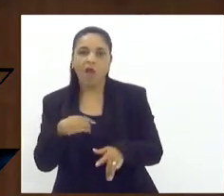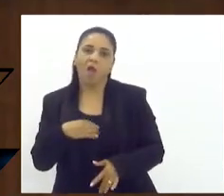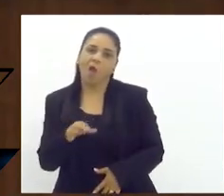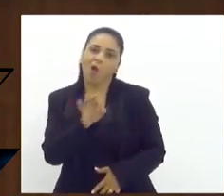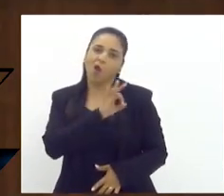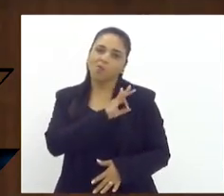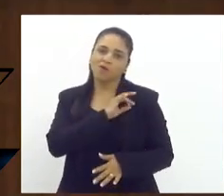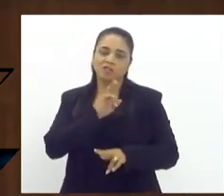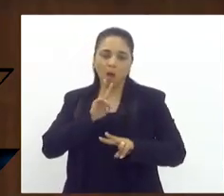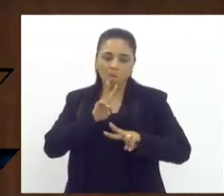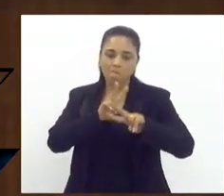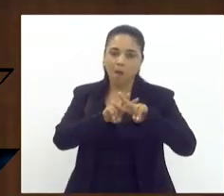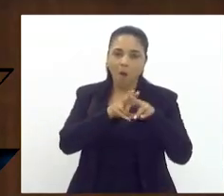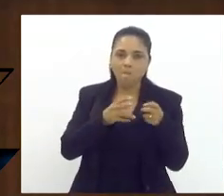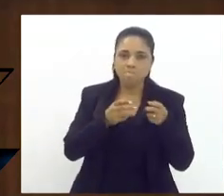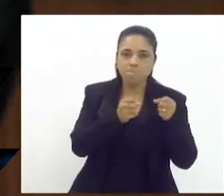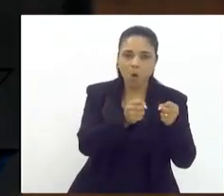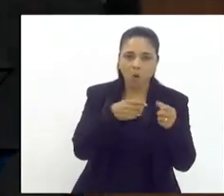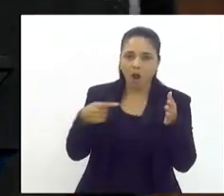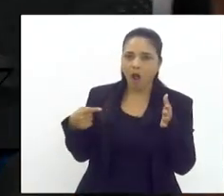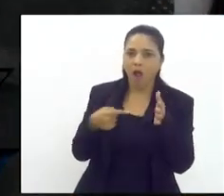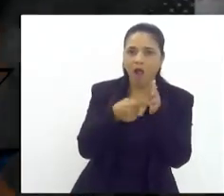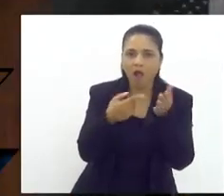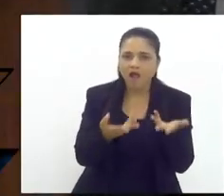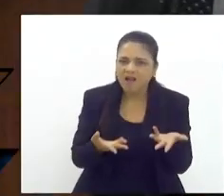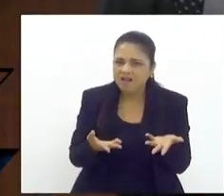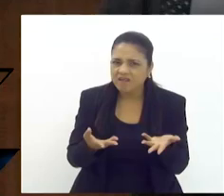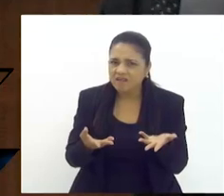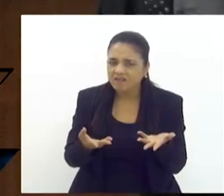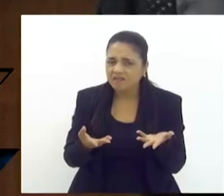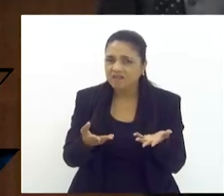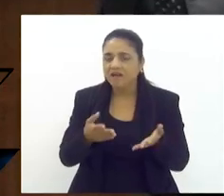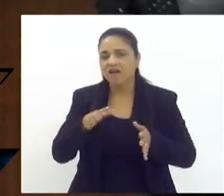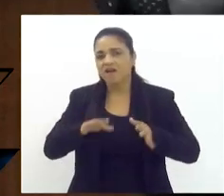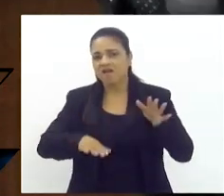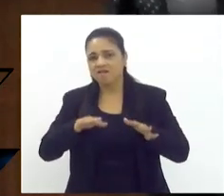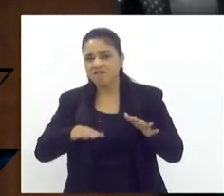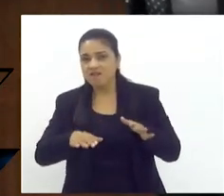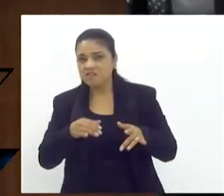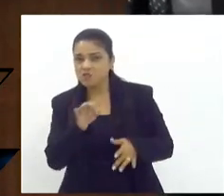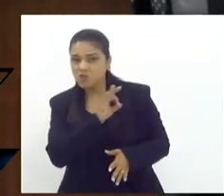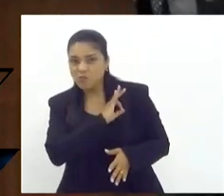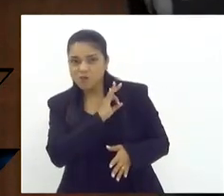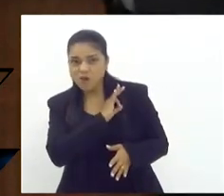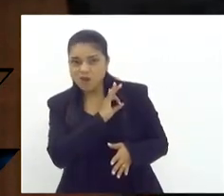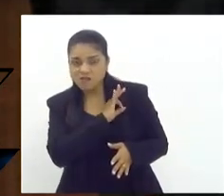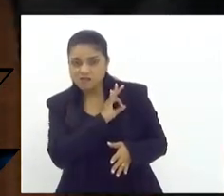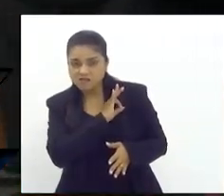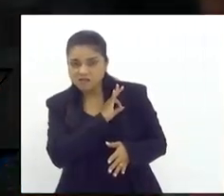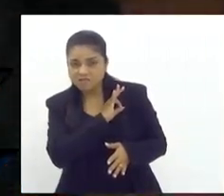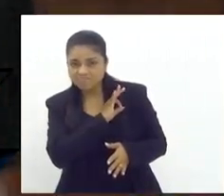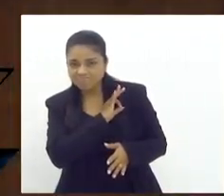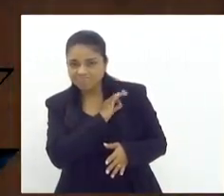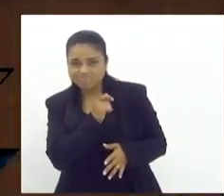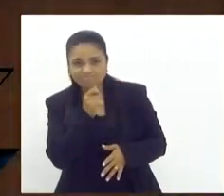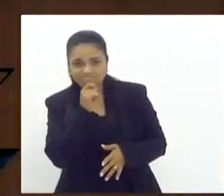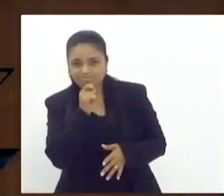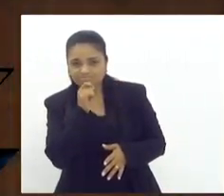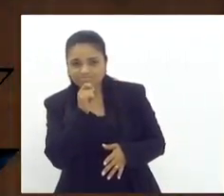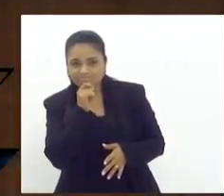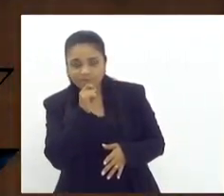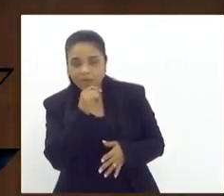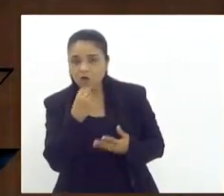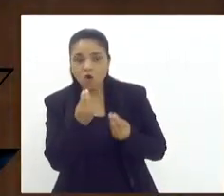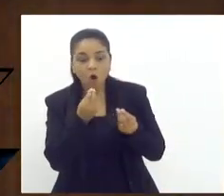é o policial que é acusado E muita das vezes o policial não tem condições nenhuma de pagar